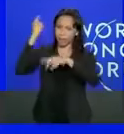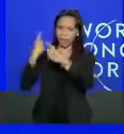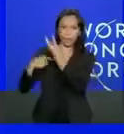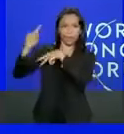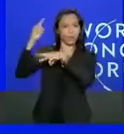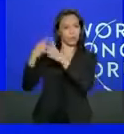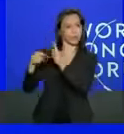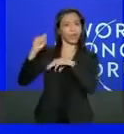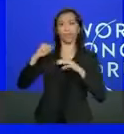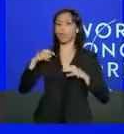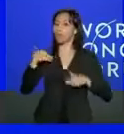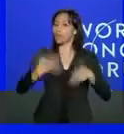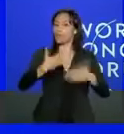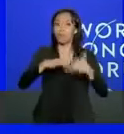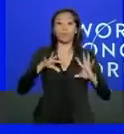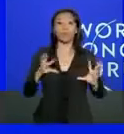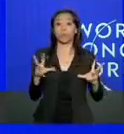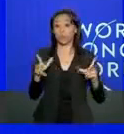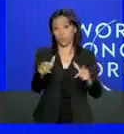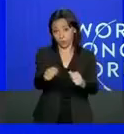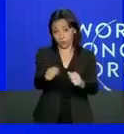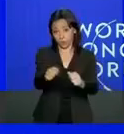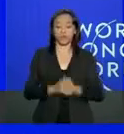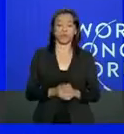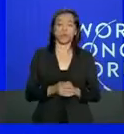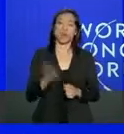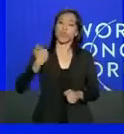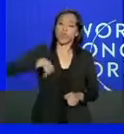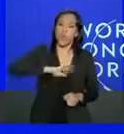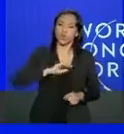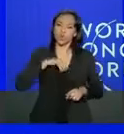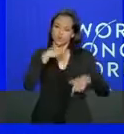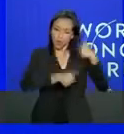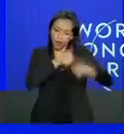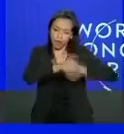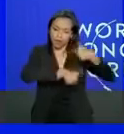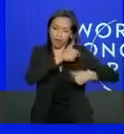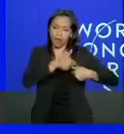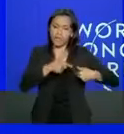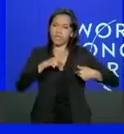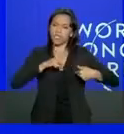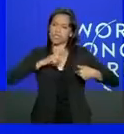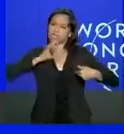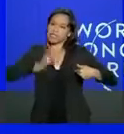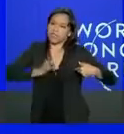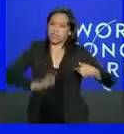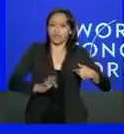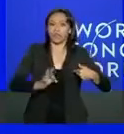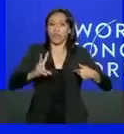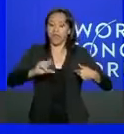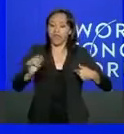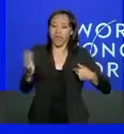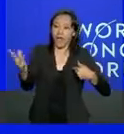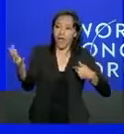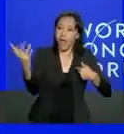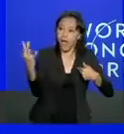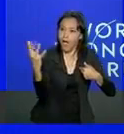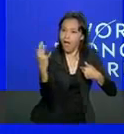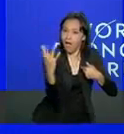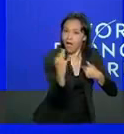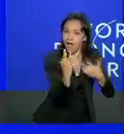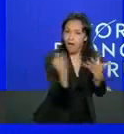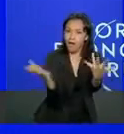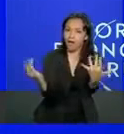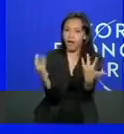desenvolvimento para todos. Nossas ações, tenho certeza, os atrairão para grandes